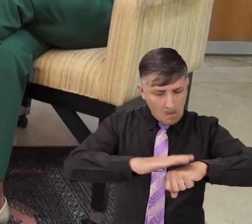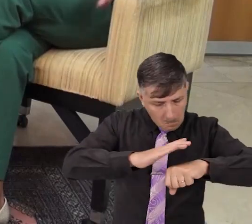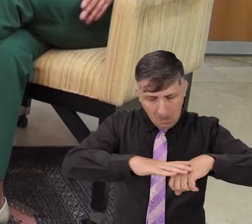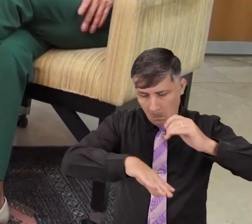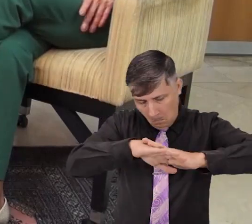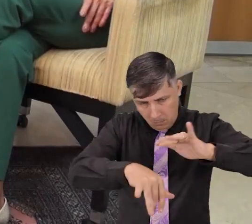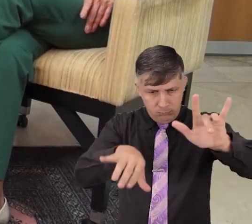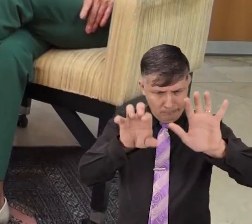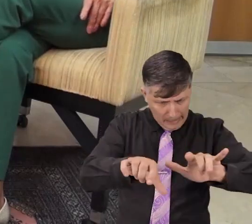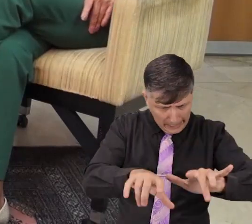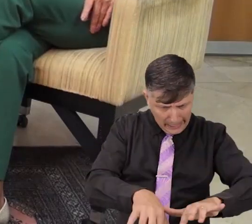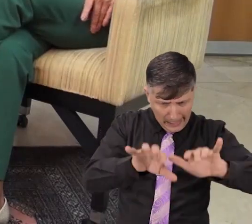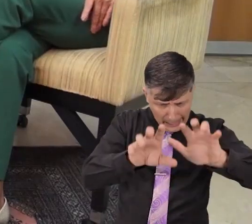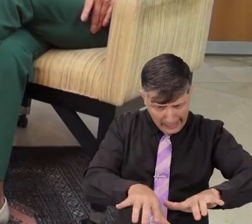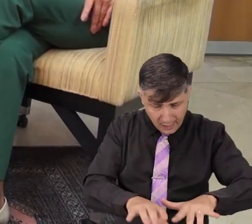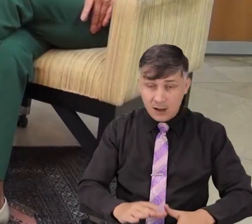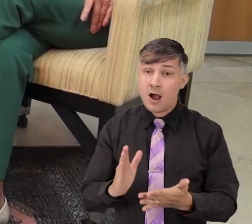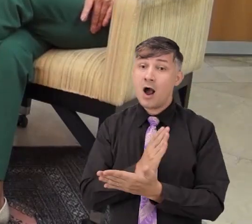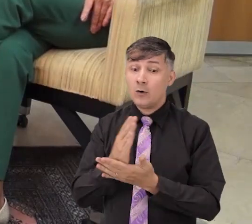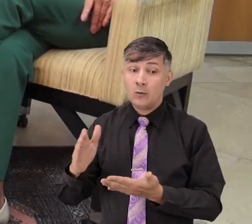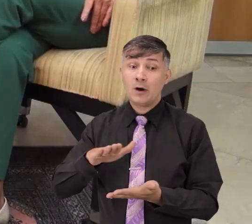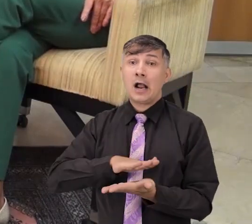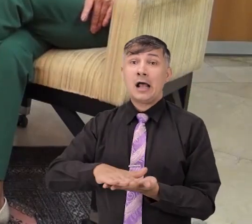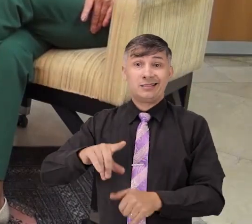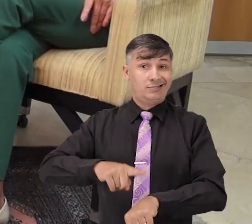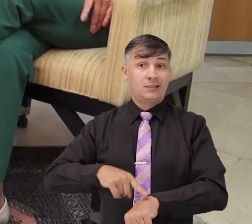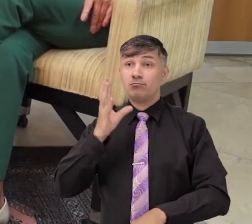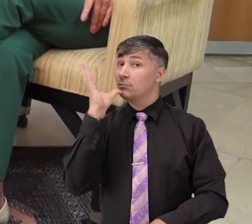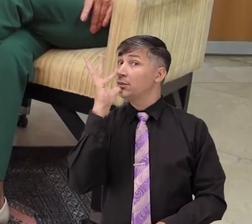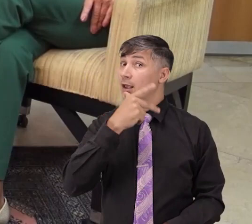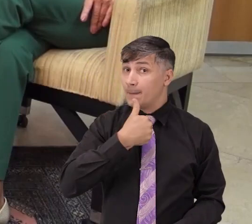um tempão, né? A despesa,